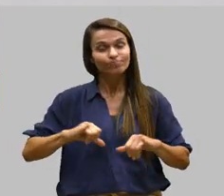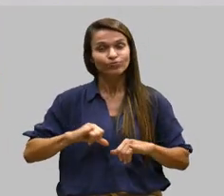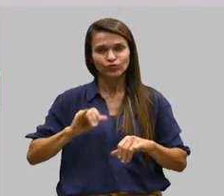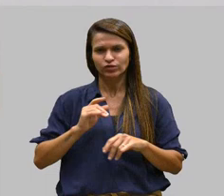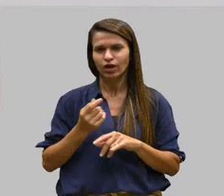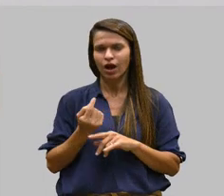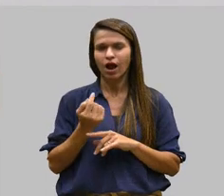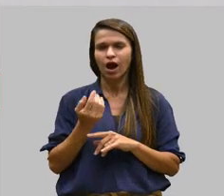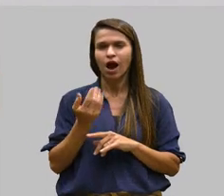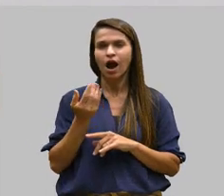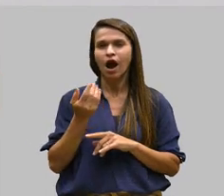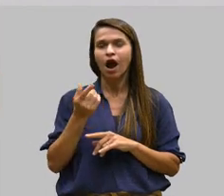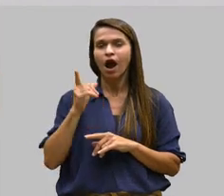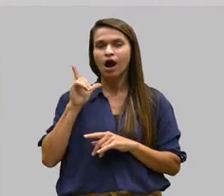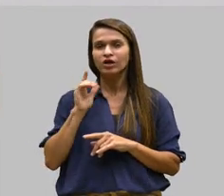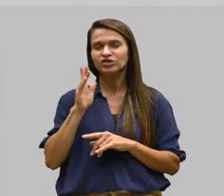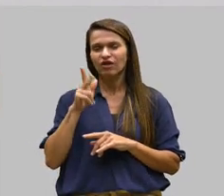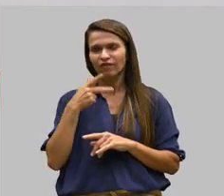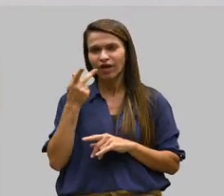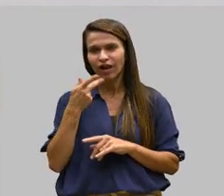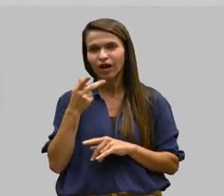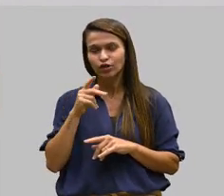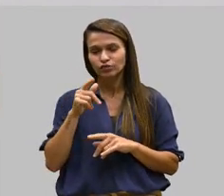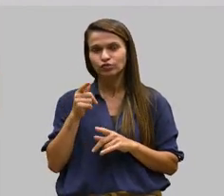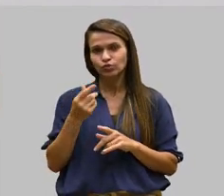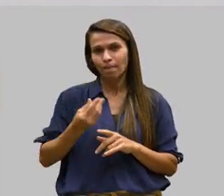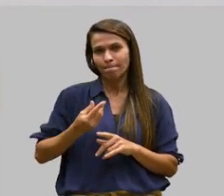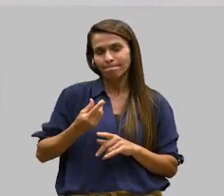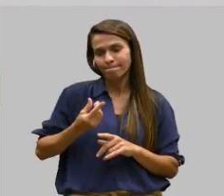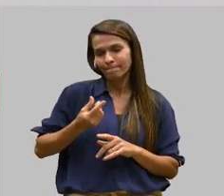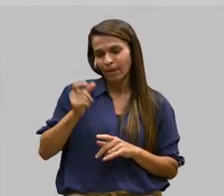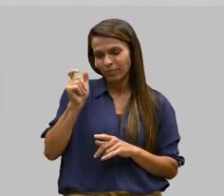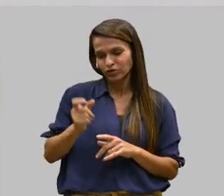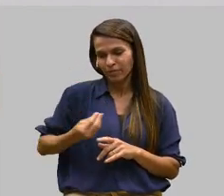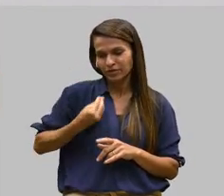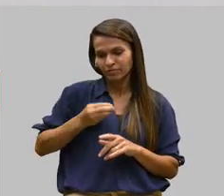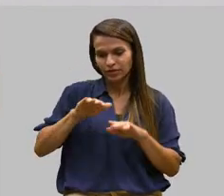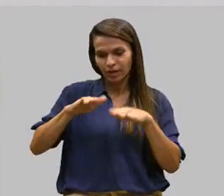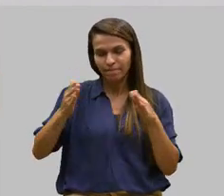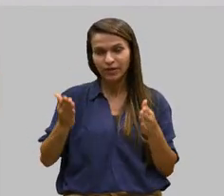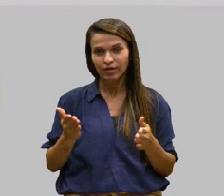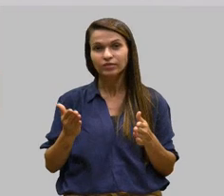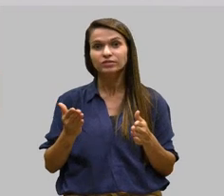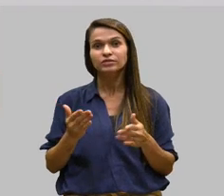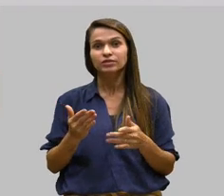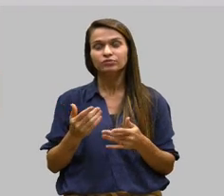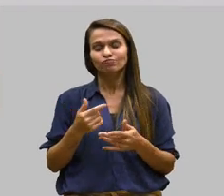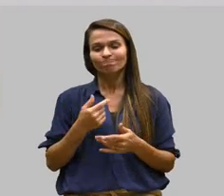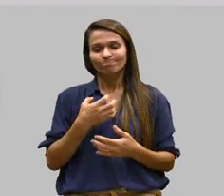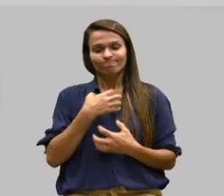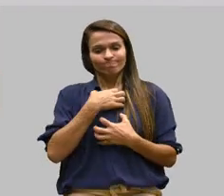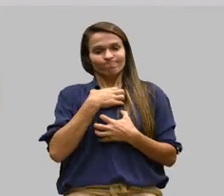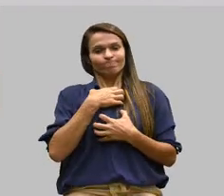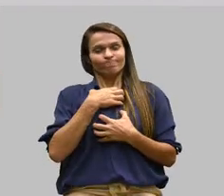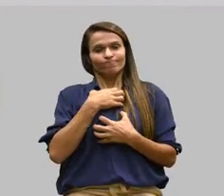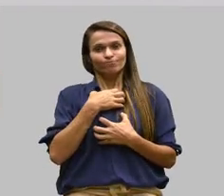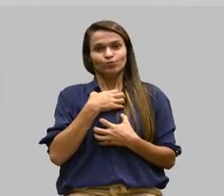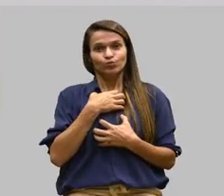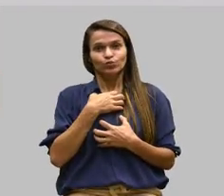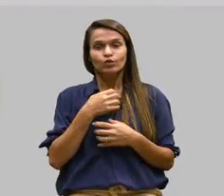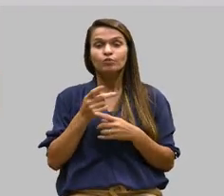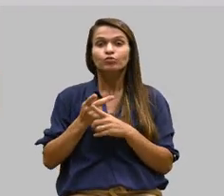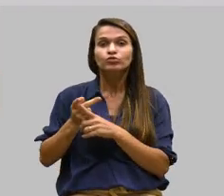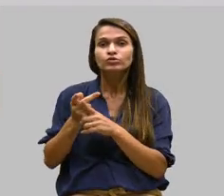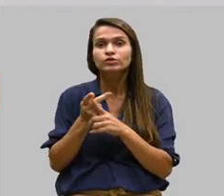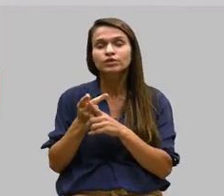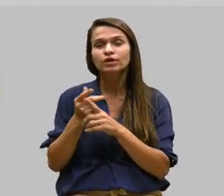por um dos integrantes da mesa sobre uma questão que nós sentimos na pele buscando algumas